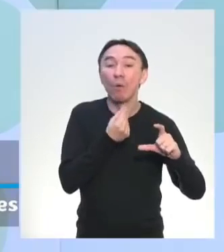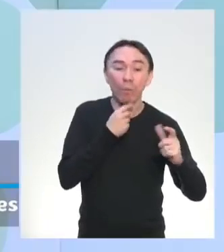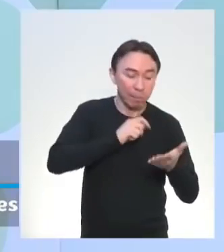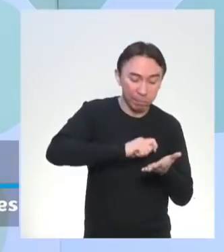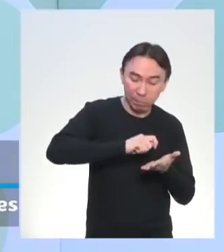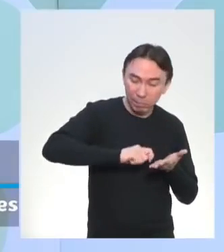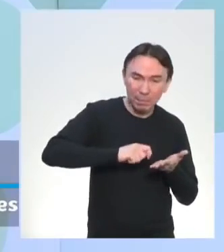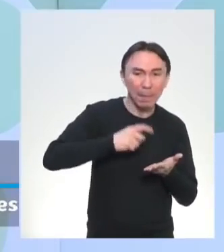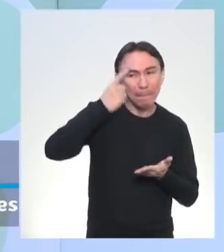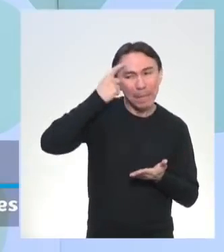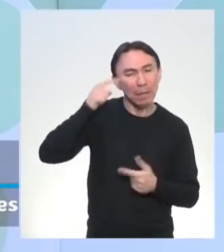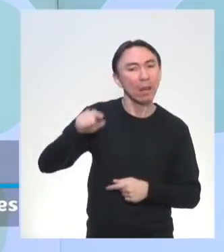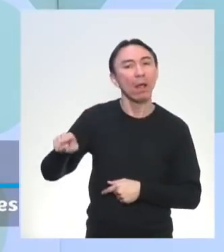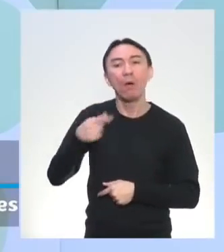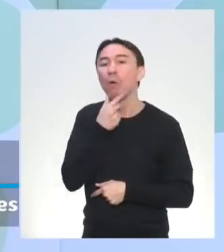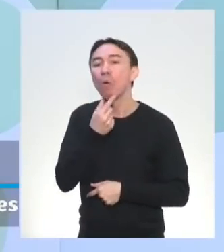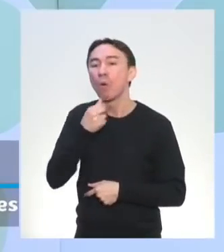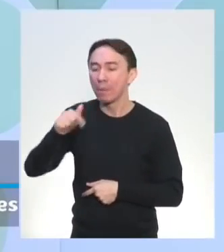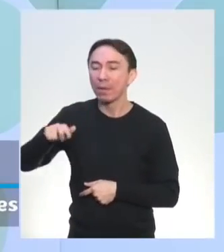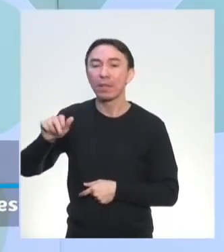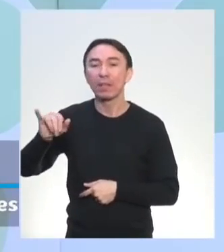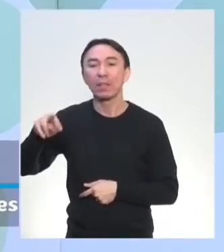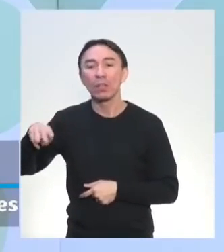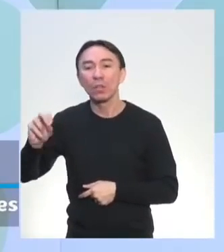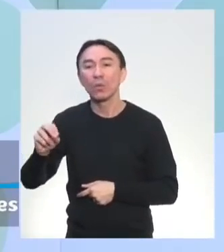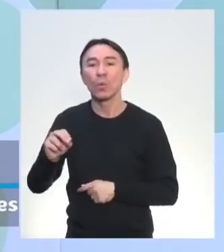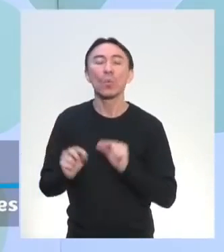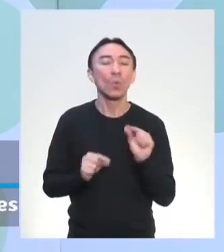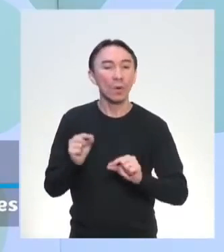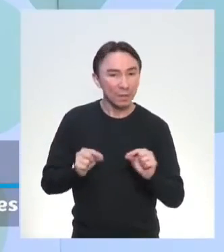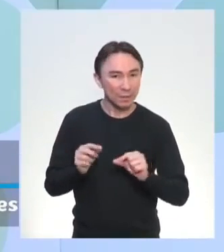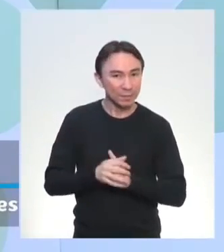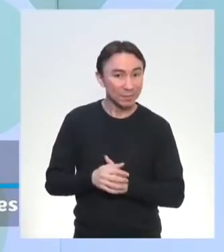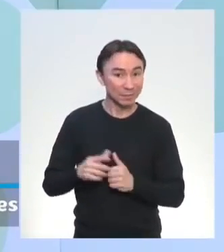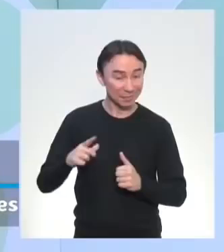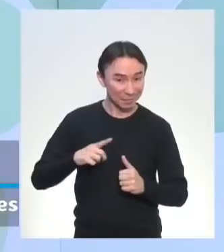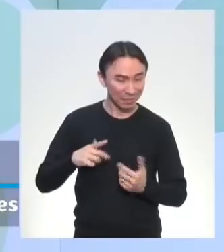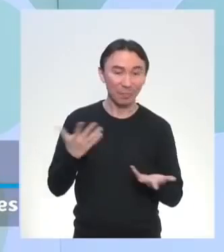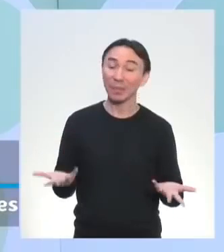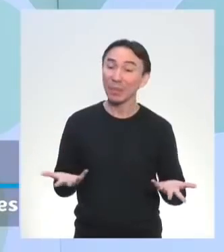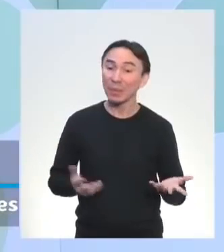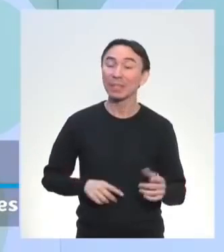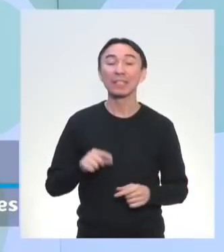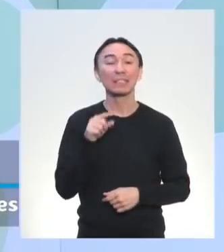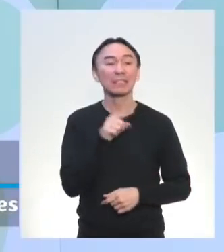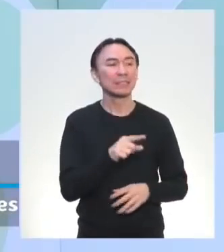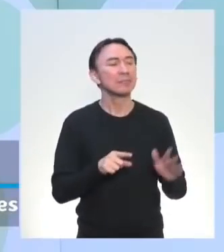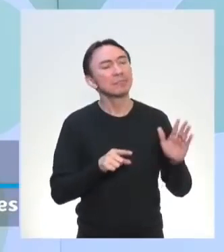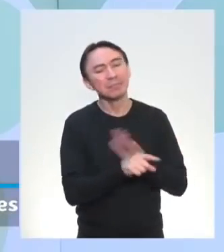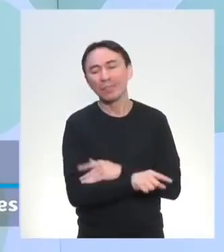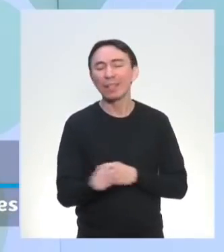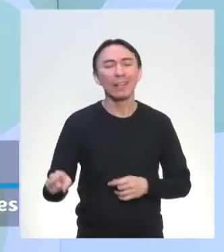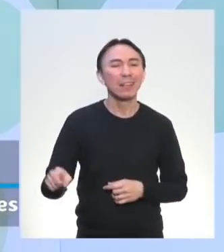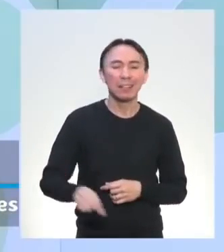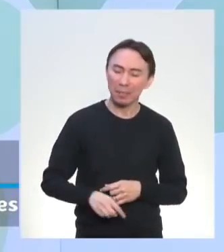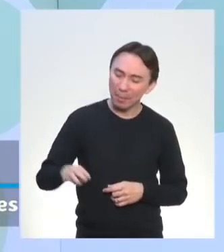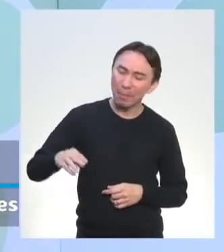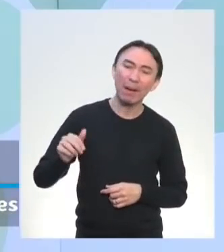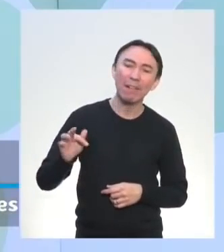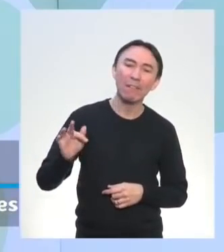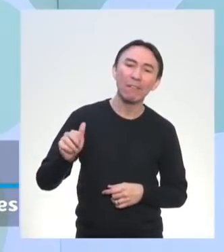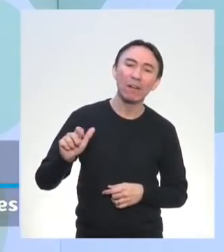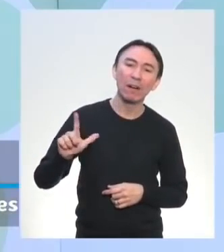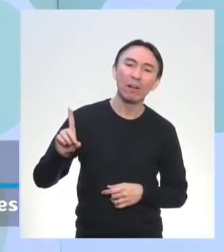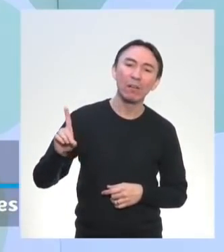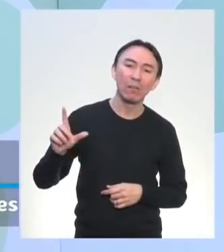aí foi perguntado ao Salazar, né, o Cortázar, desculpa, o que ele pensava sobre a Mafalda. E ela falou, o que eu penso sobre a